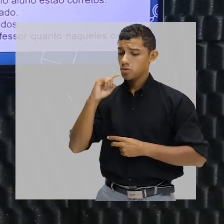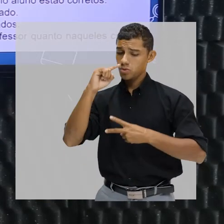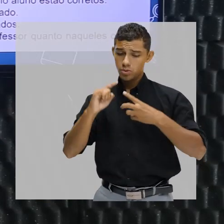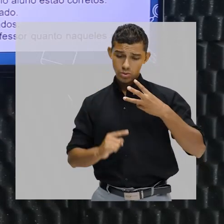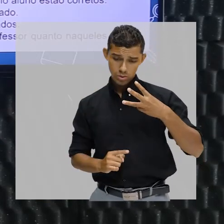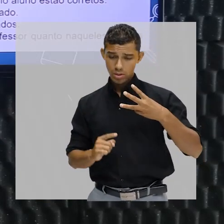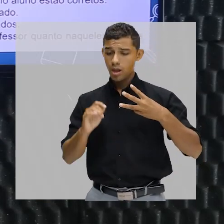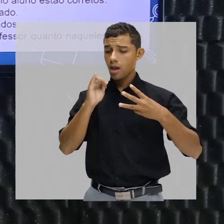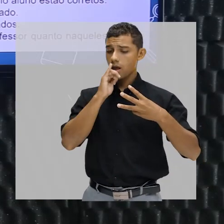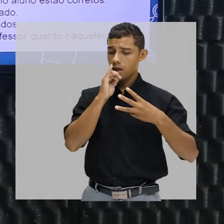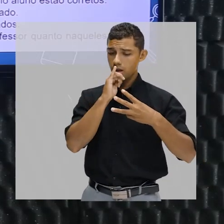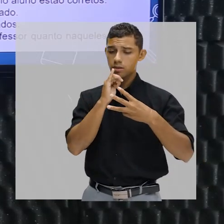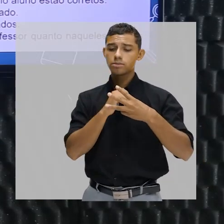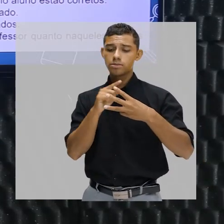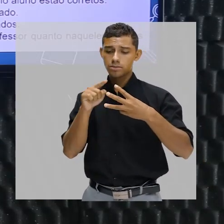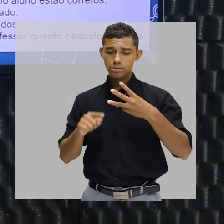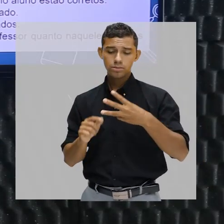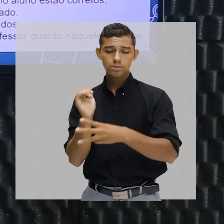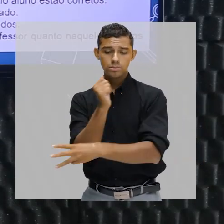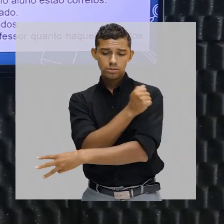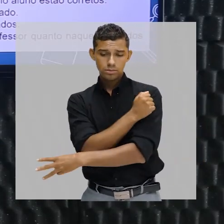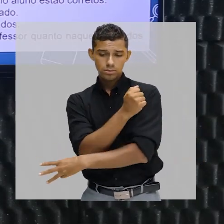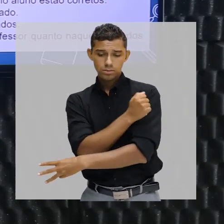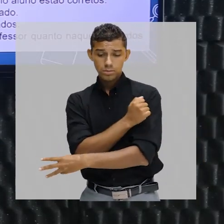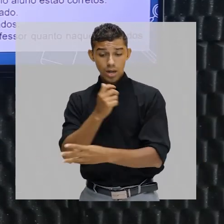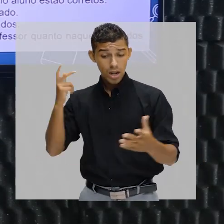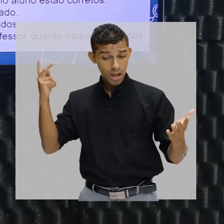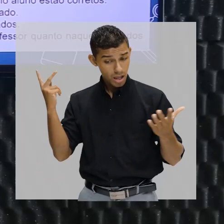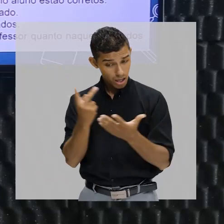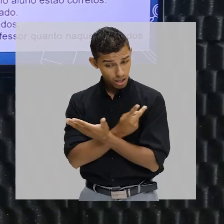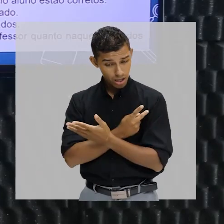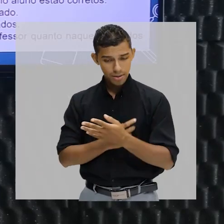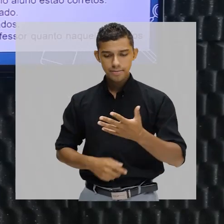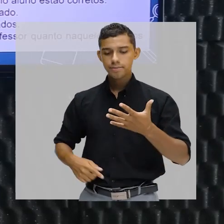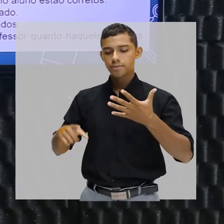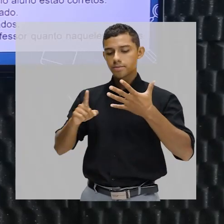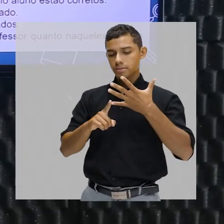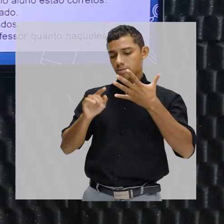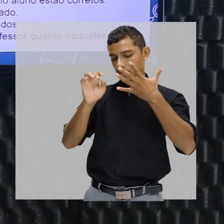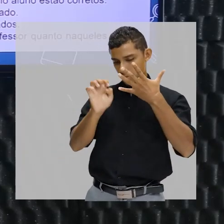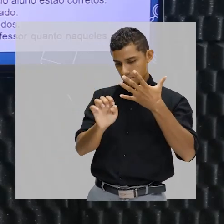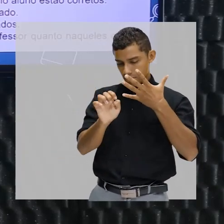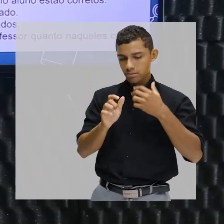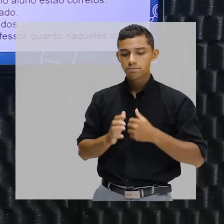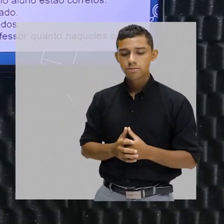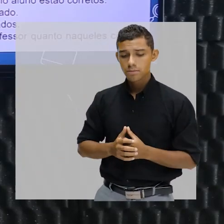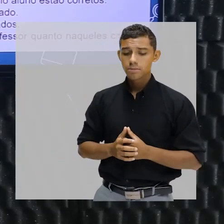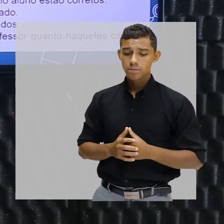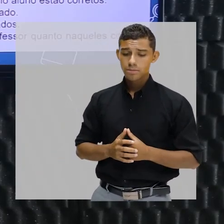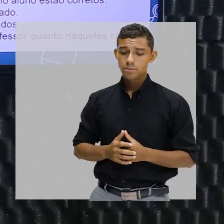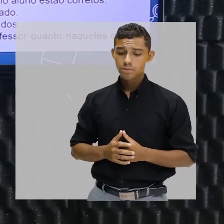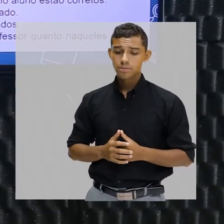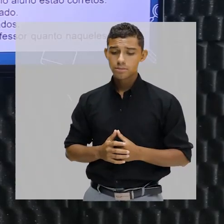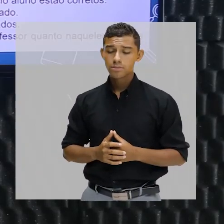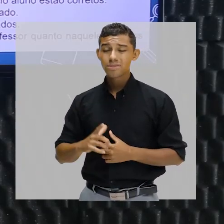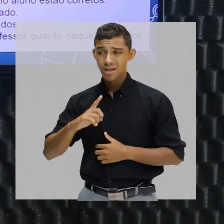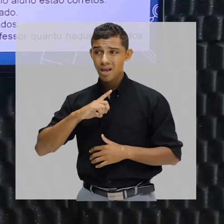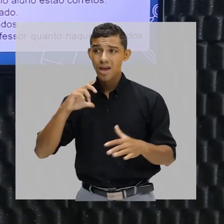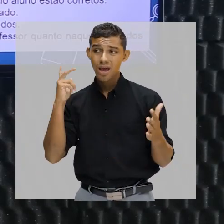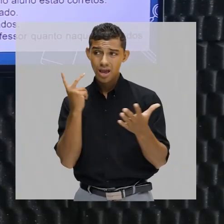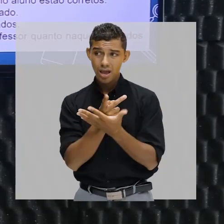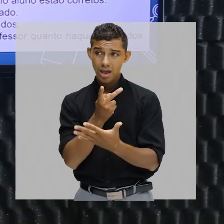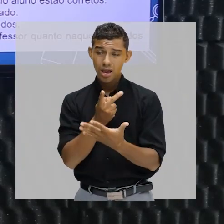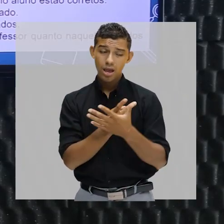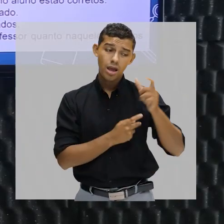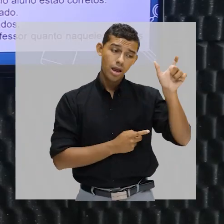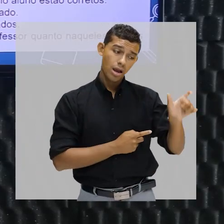exemplos citados pelos alunos estão errados? E letra E, há erros tanto nos